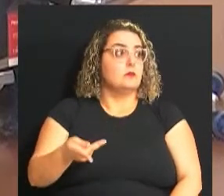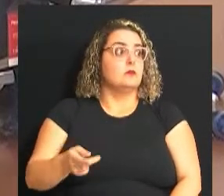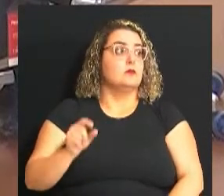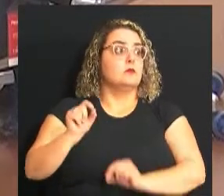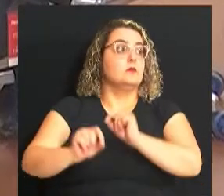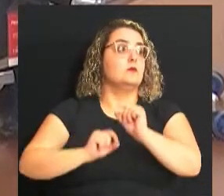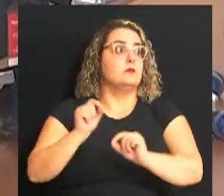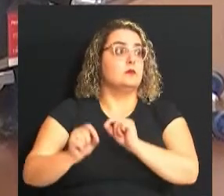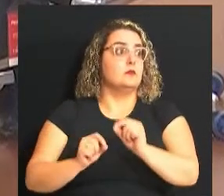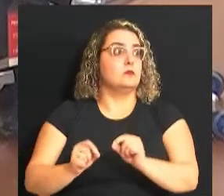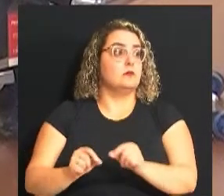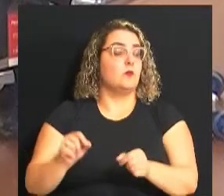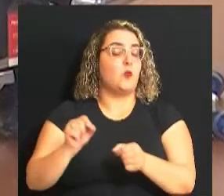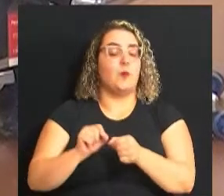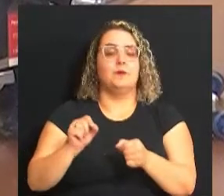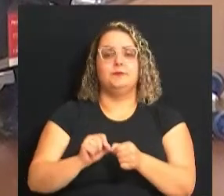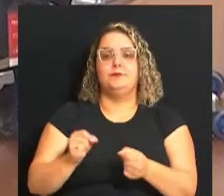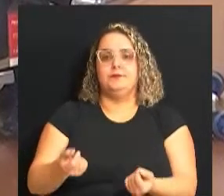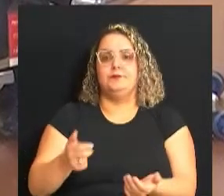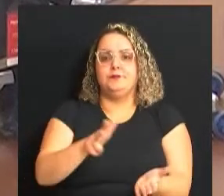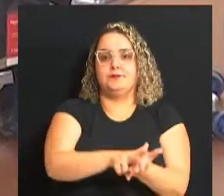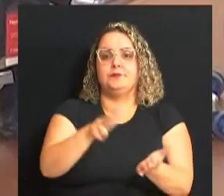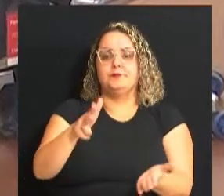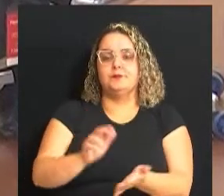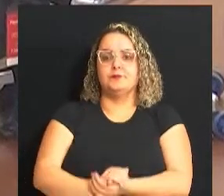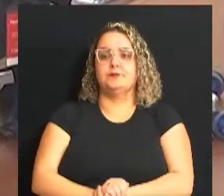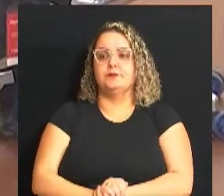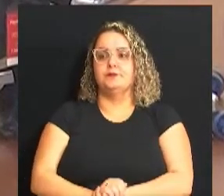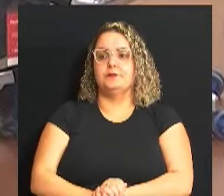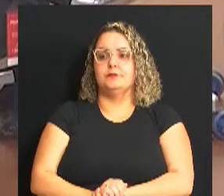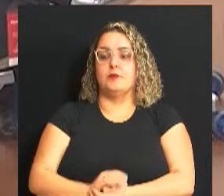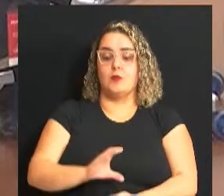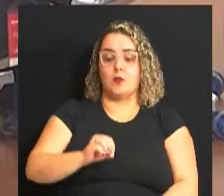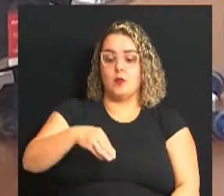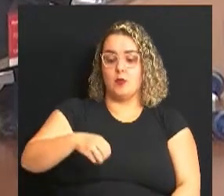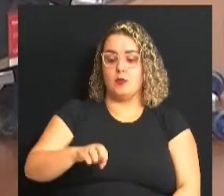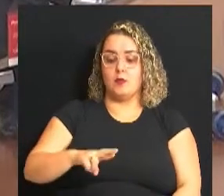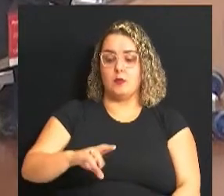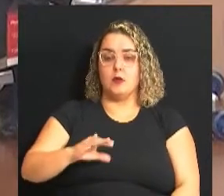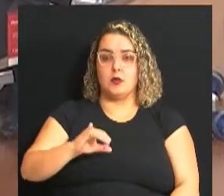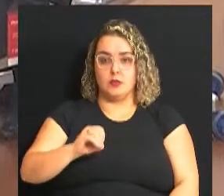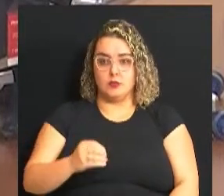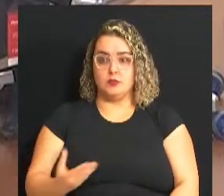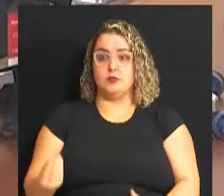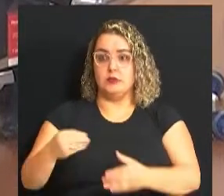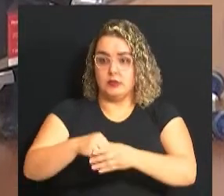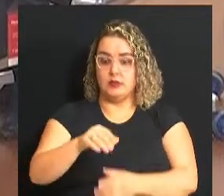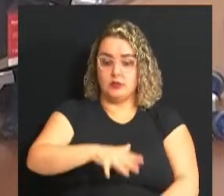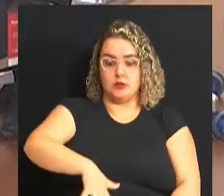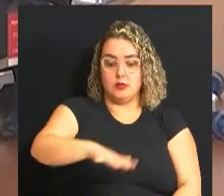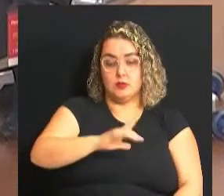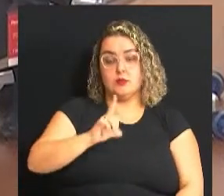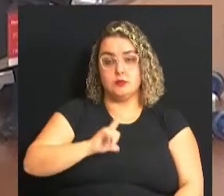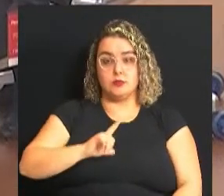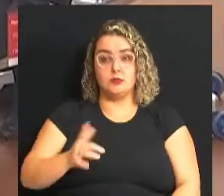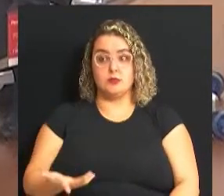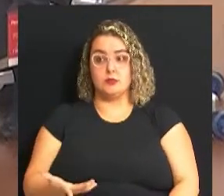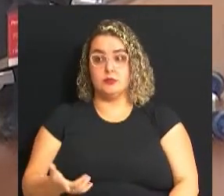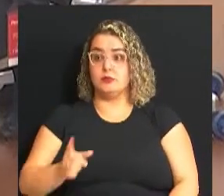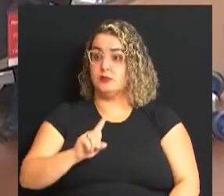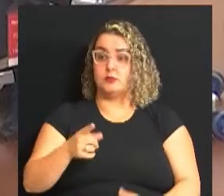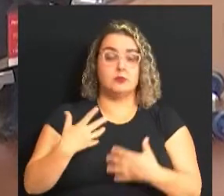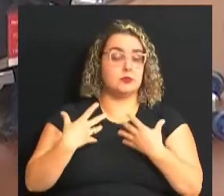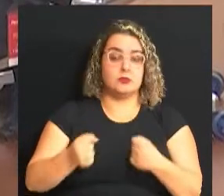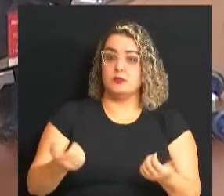município vai regular o comércio. Né? Dentro dessas ocupações existem comércios. Né? Esses comércios eles não recebem